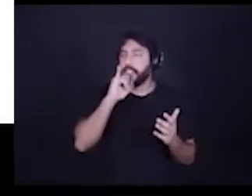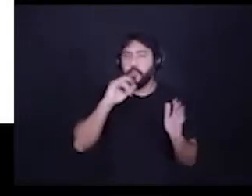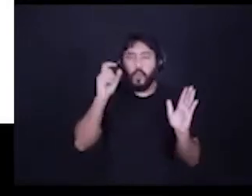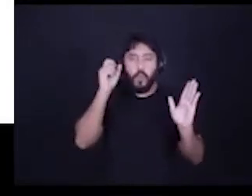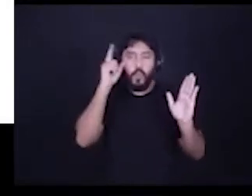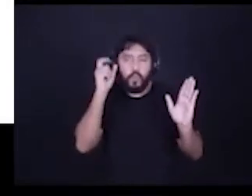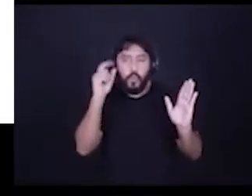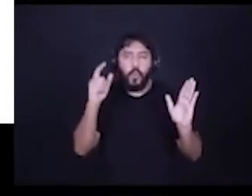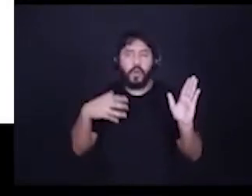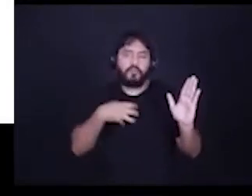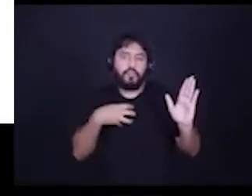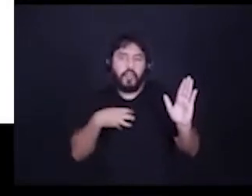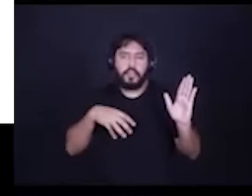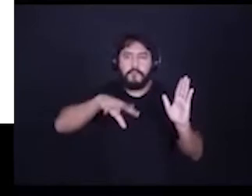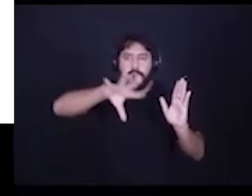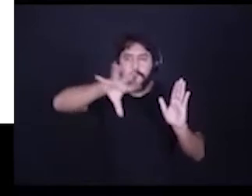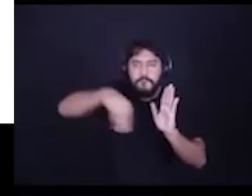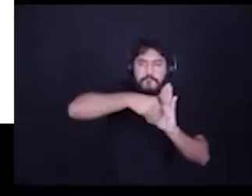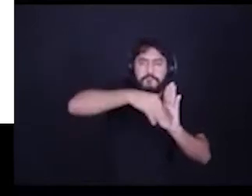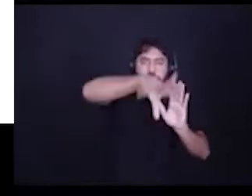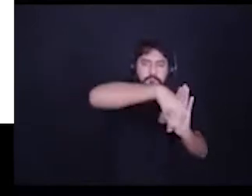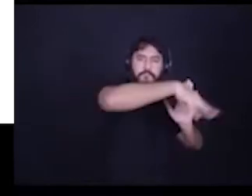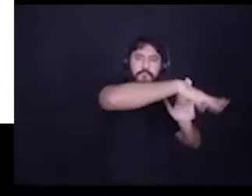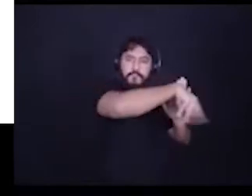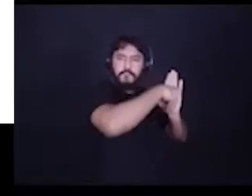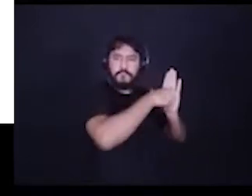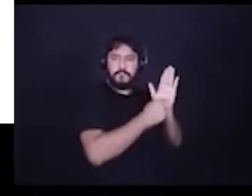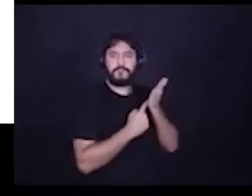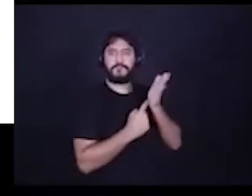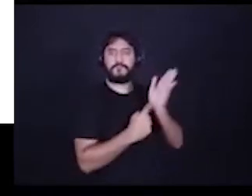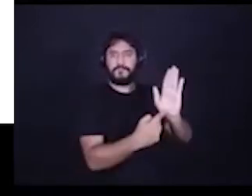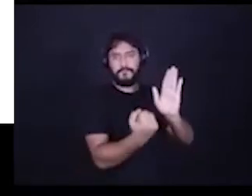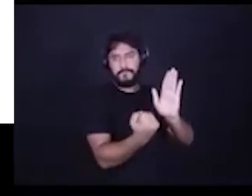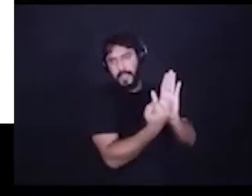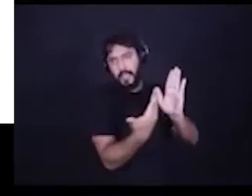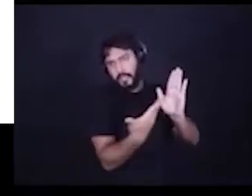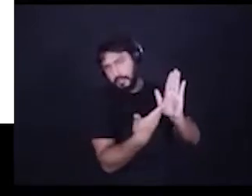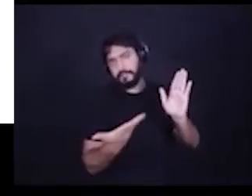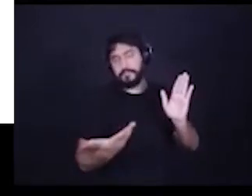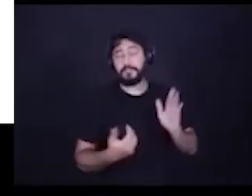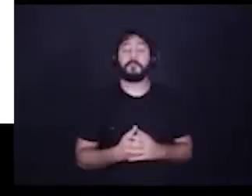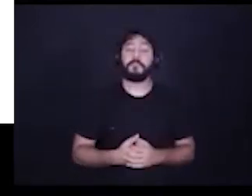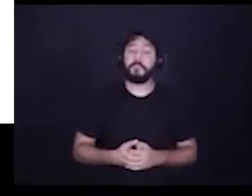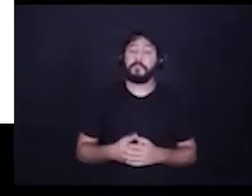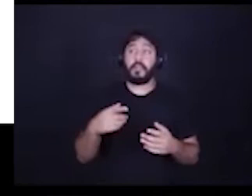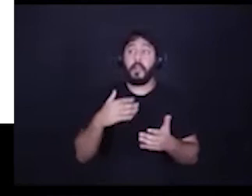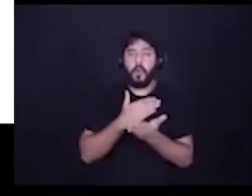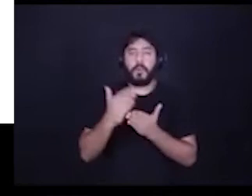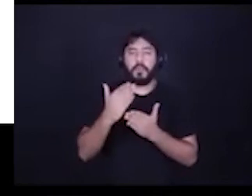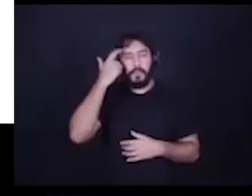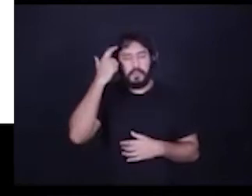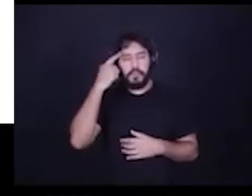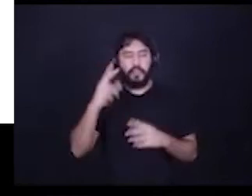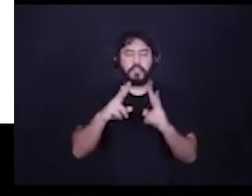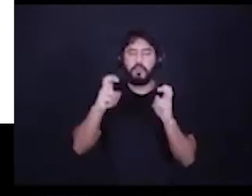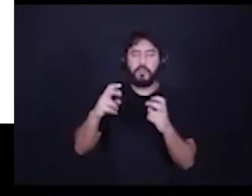essa ideia de multiplicidade de outras maneiras. Então, a partir disso, começar a entender um pouco, de novo, essa ideia dos ruídos, dessas